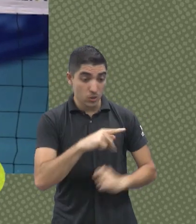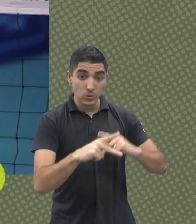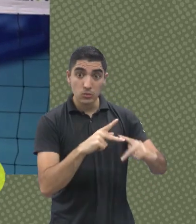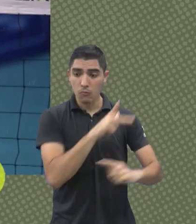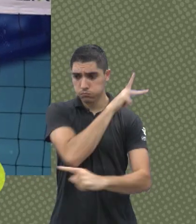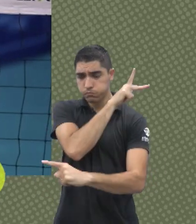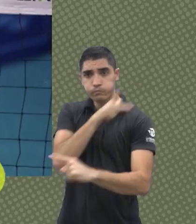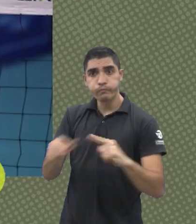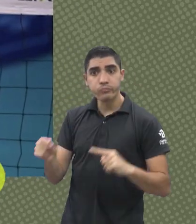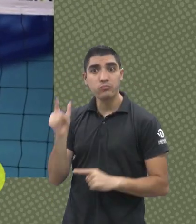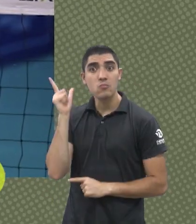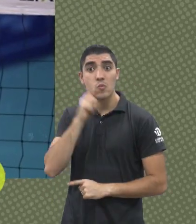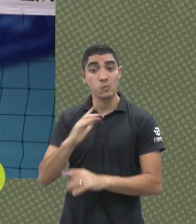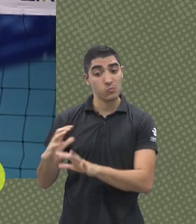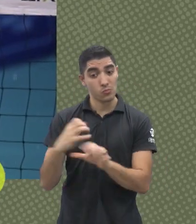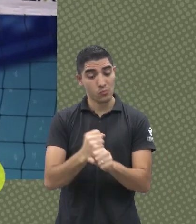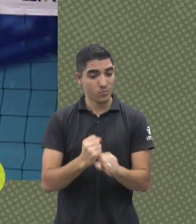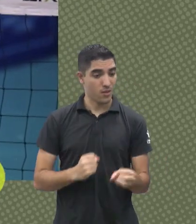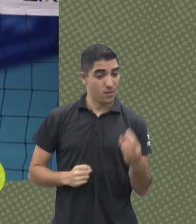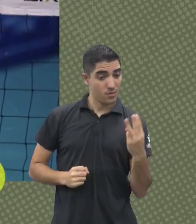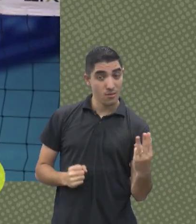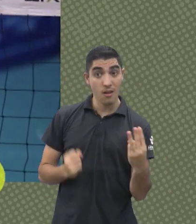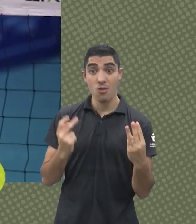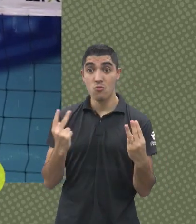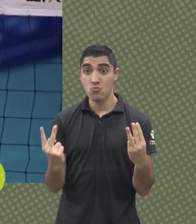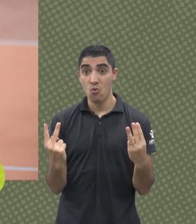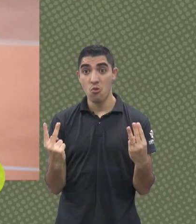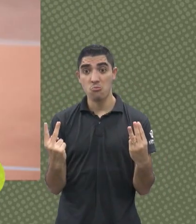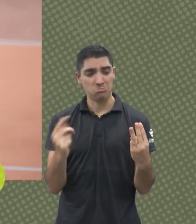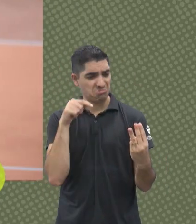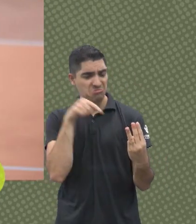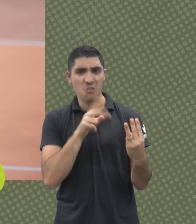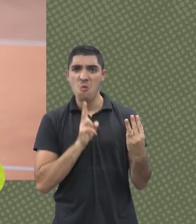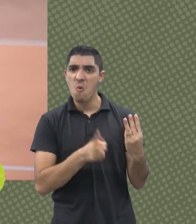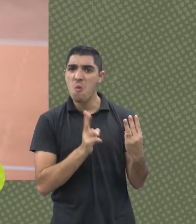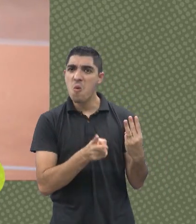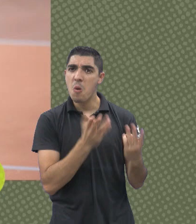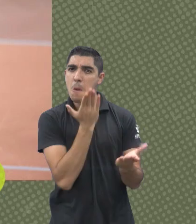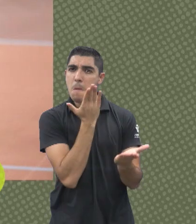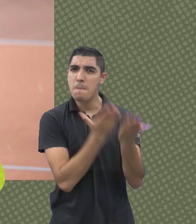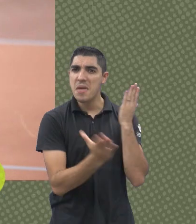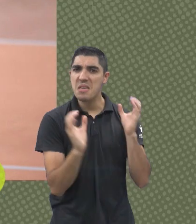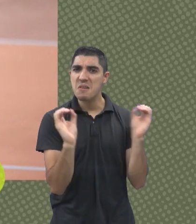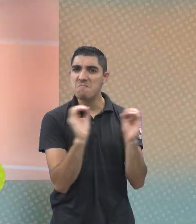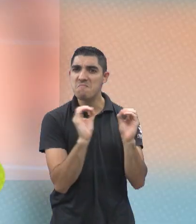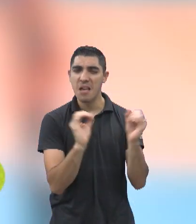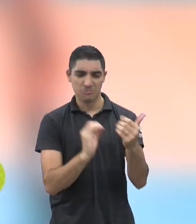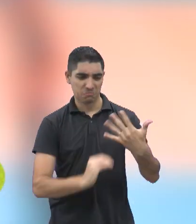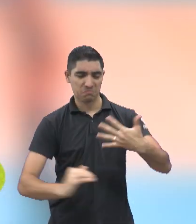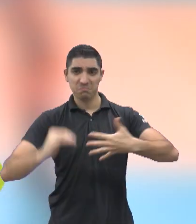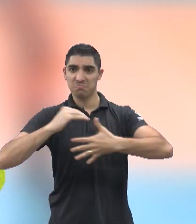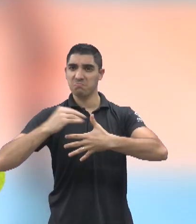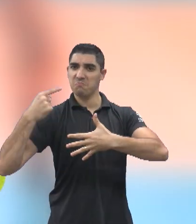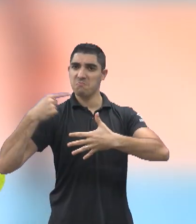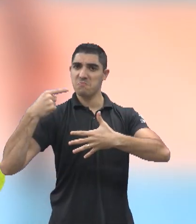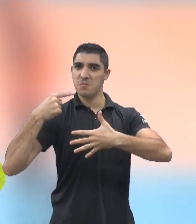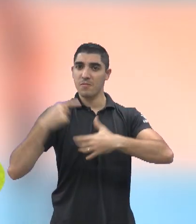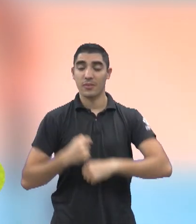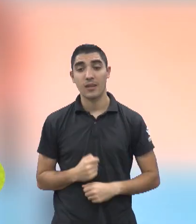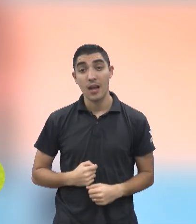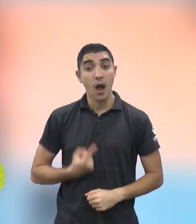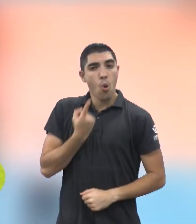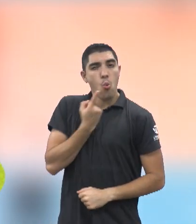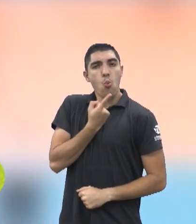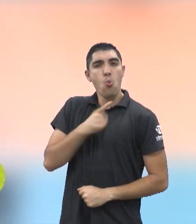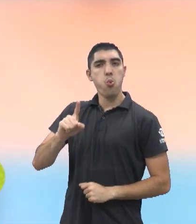das Quadras por 3-2 e manteve a invencibilidade e a liderança da competição. Na última rodada da primeira